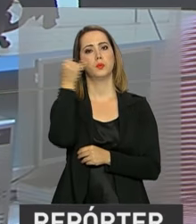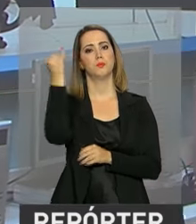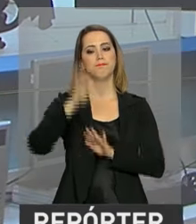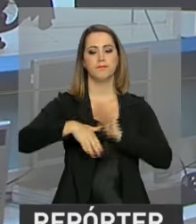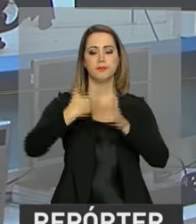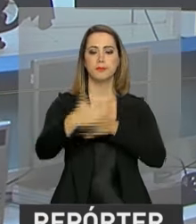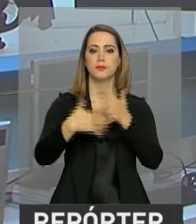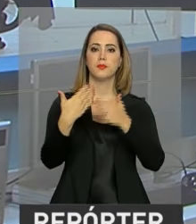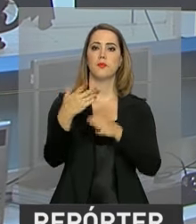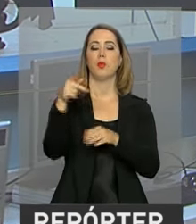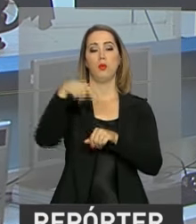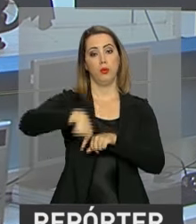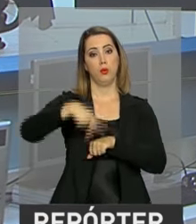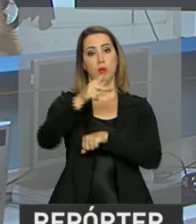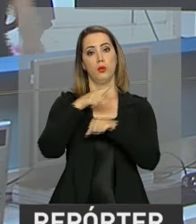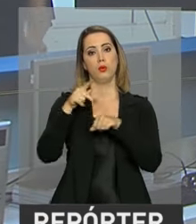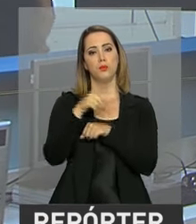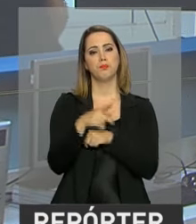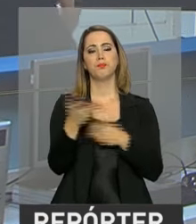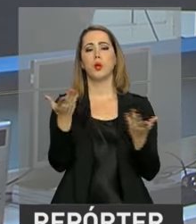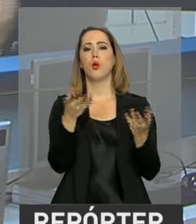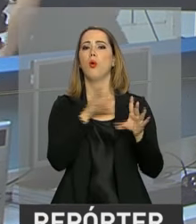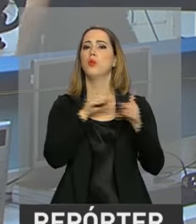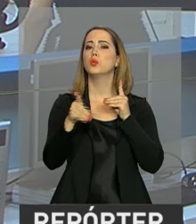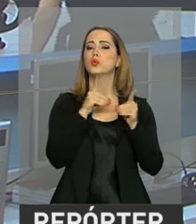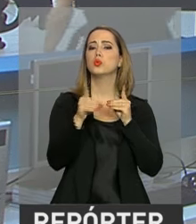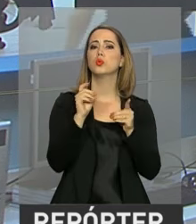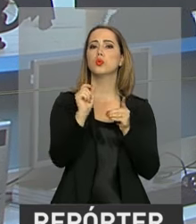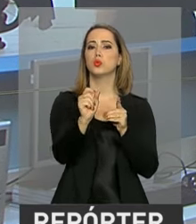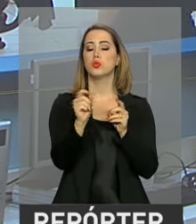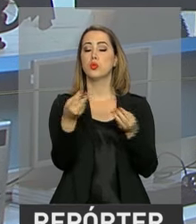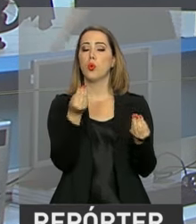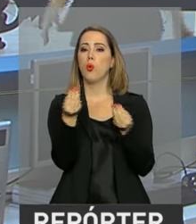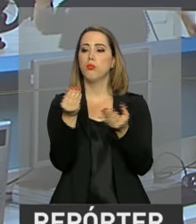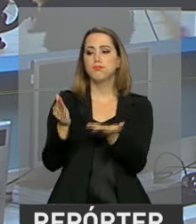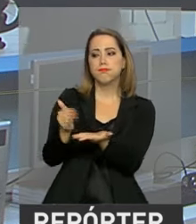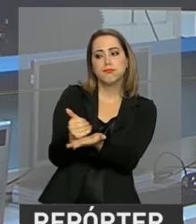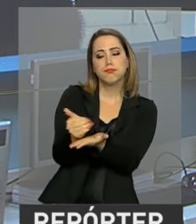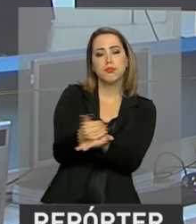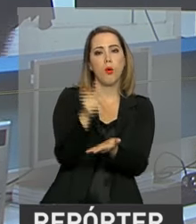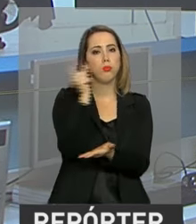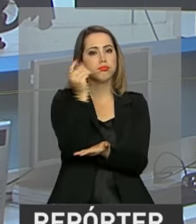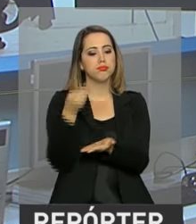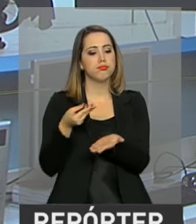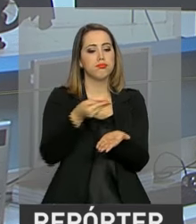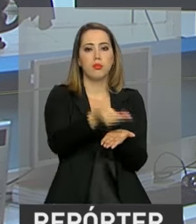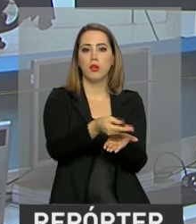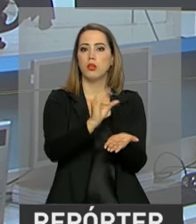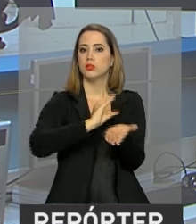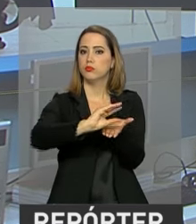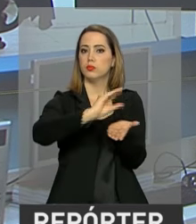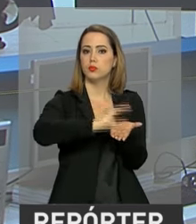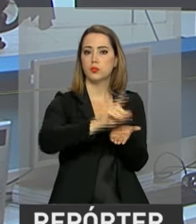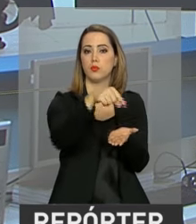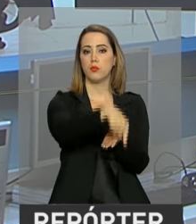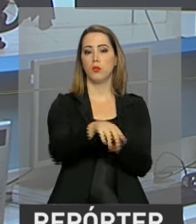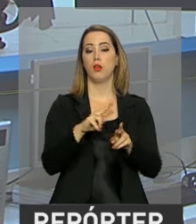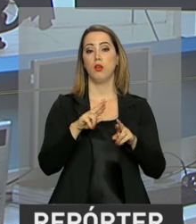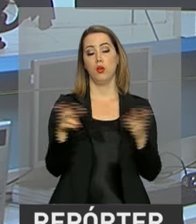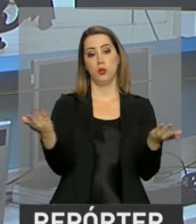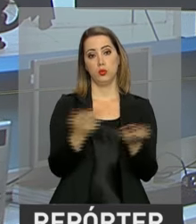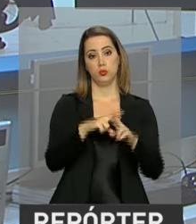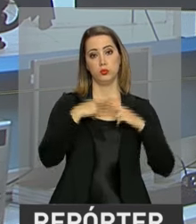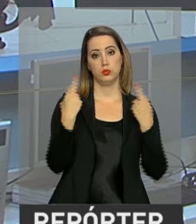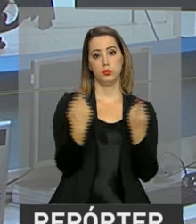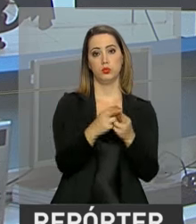nacional e para discutir formas de atrair mais capital estrangeiro, o governo reuniu em Brasília representantes de agências, bancos de